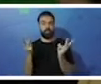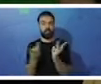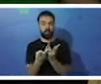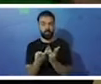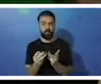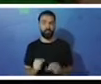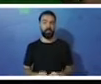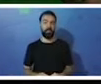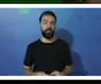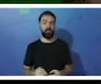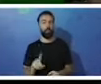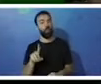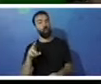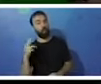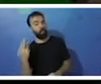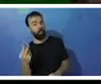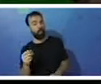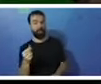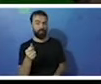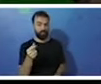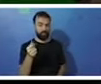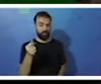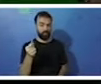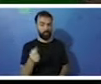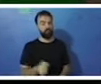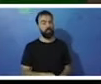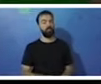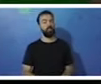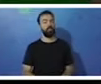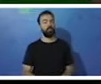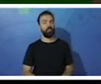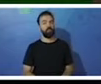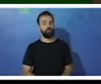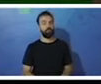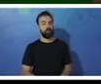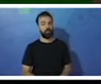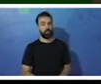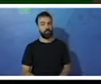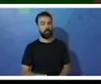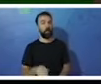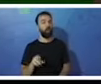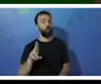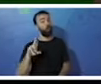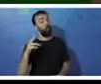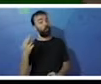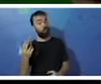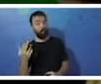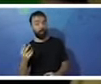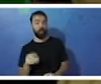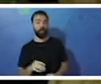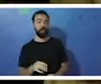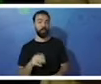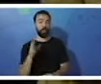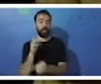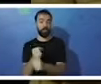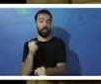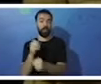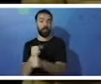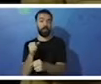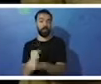uma quantia em dinheiro, né? Valor, e o resultado de um cálculo, uma